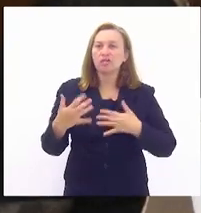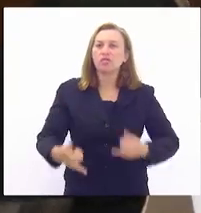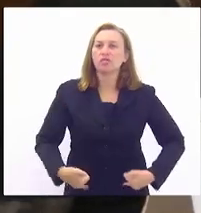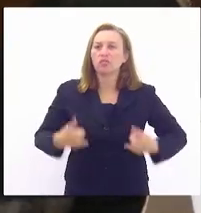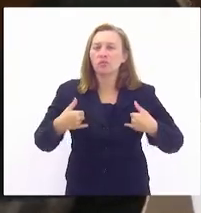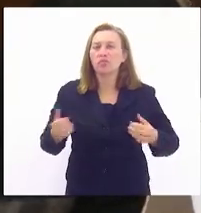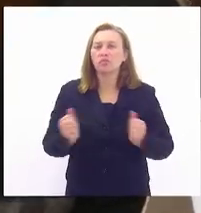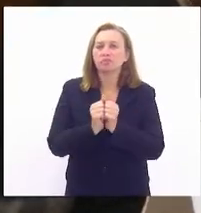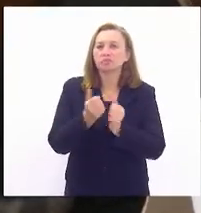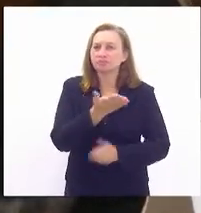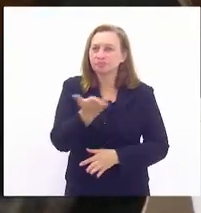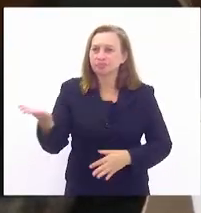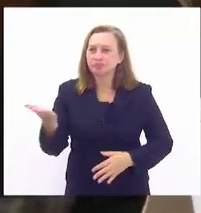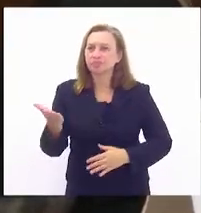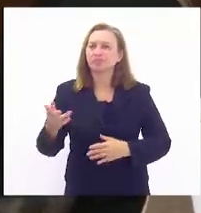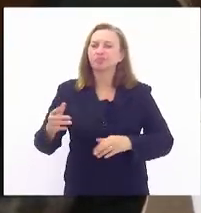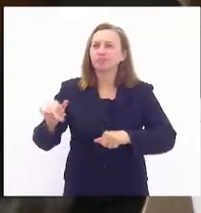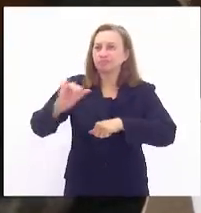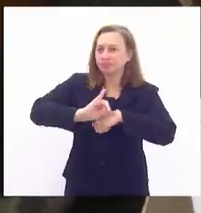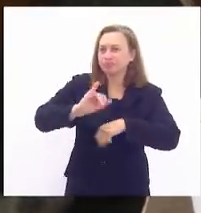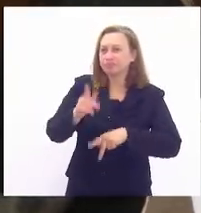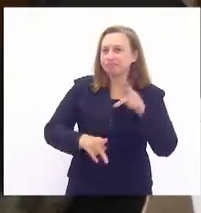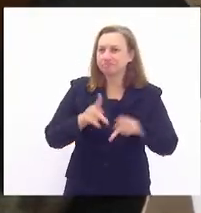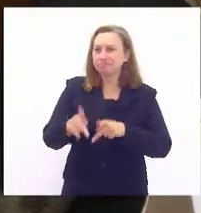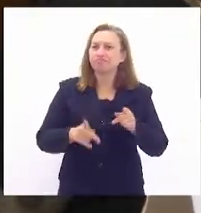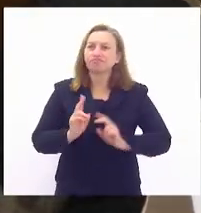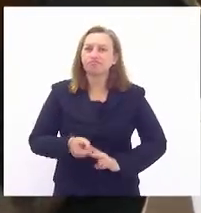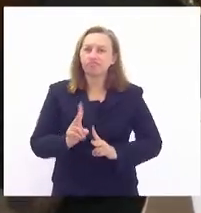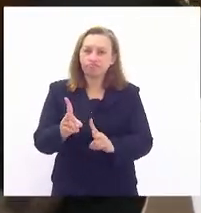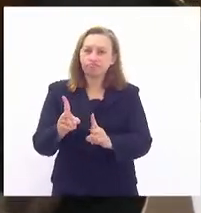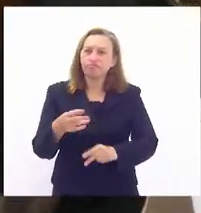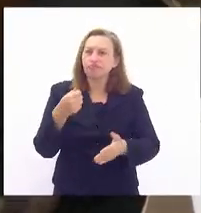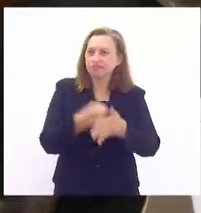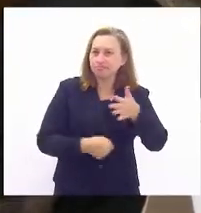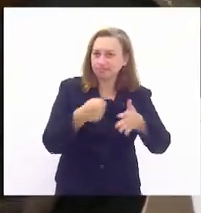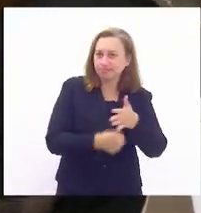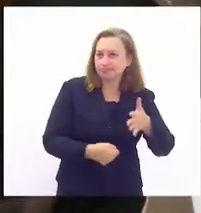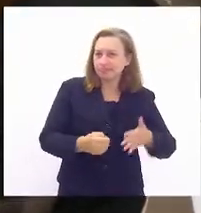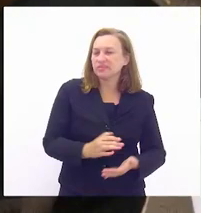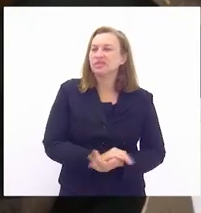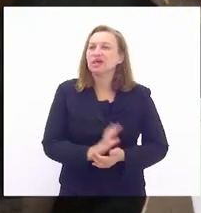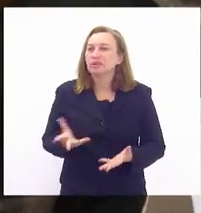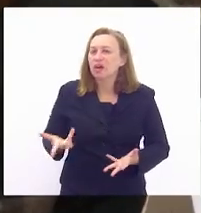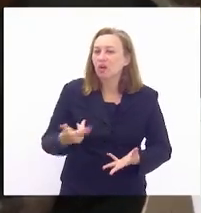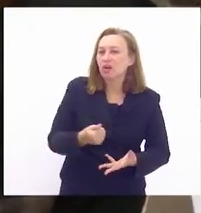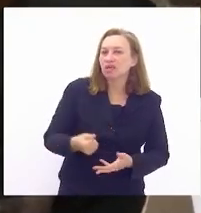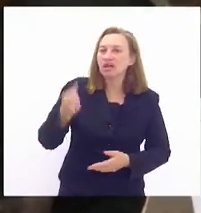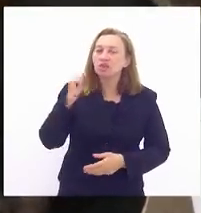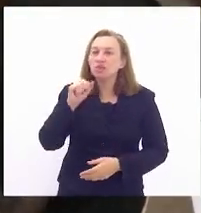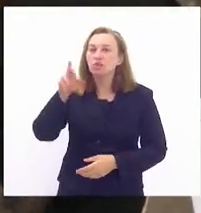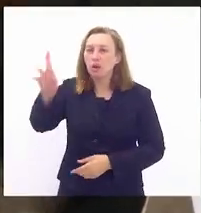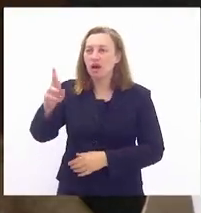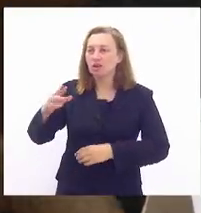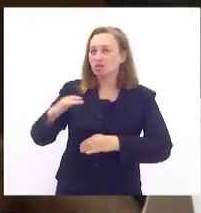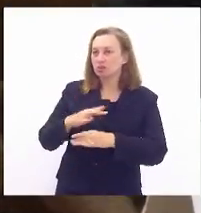com todos vocês, com a população de Volta Redonda, e seguimos na luta pela qualidade do ar do nosso município. Nós não aguentamos mais